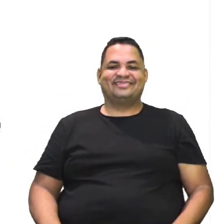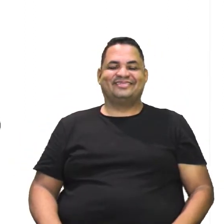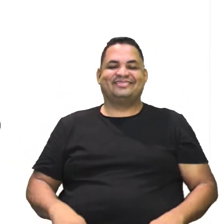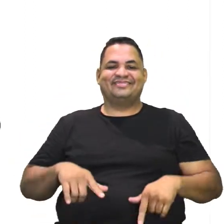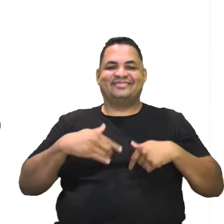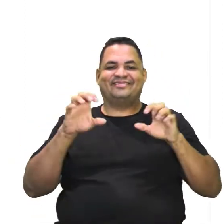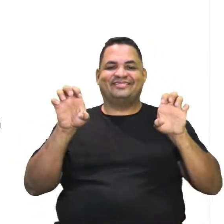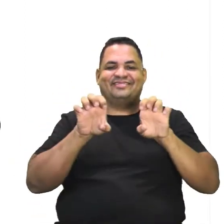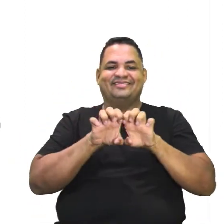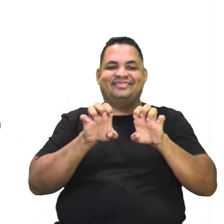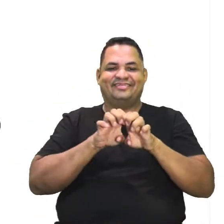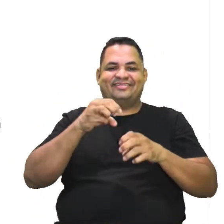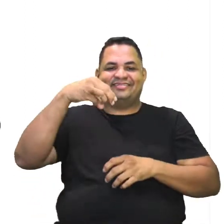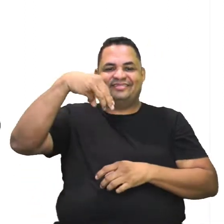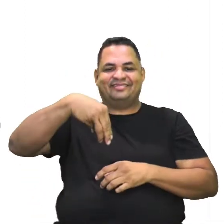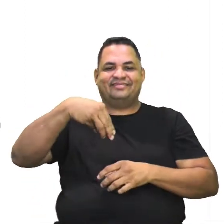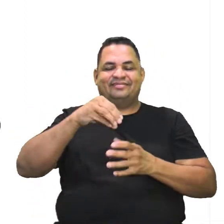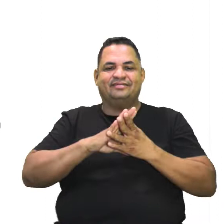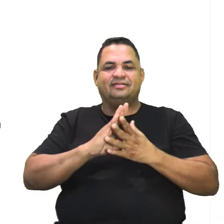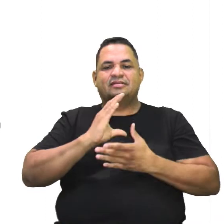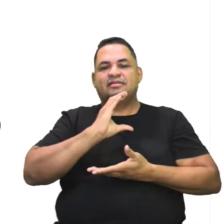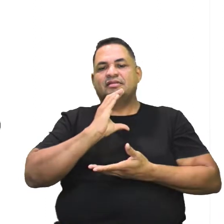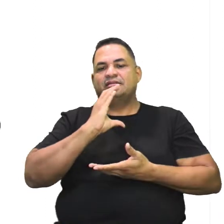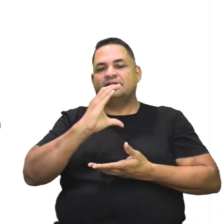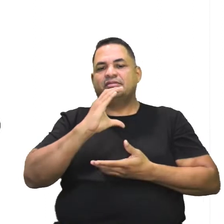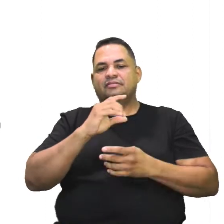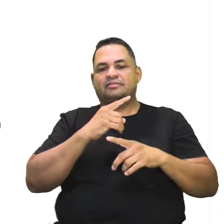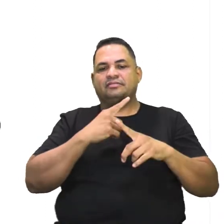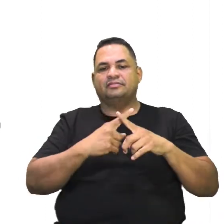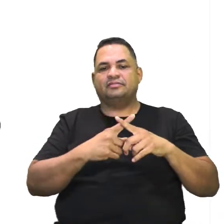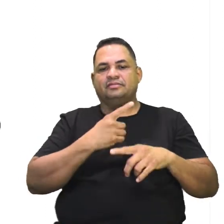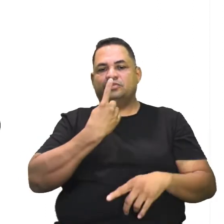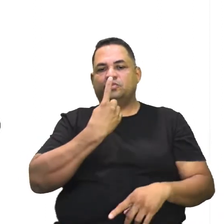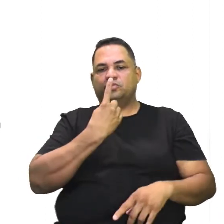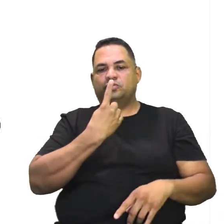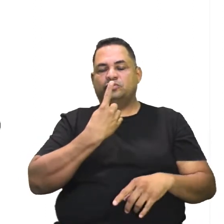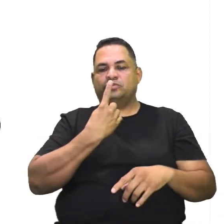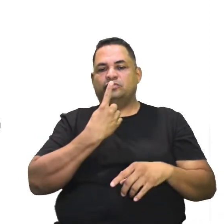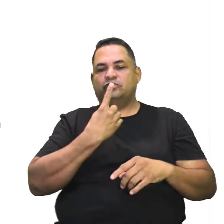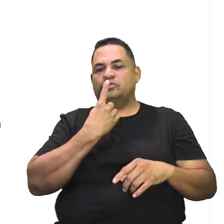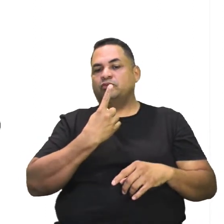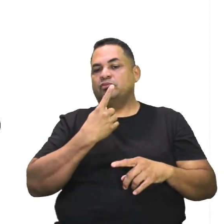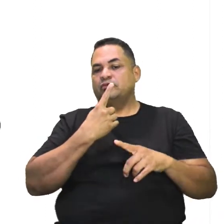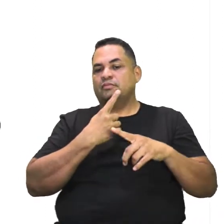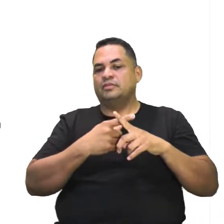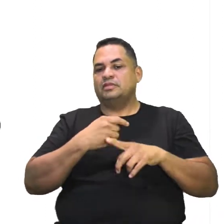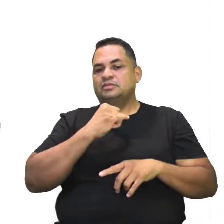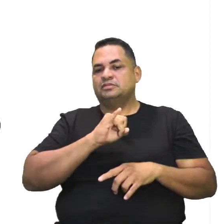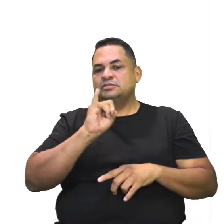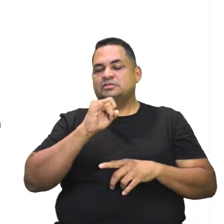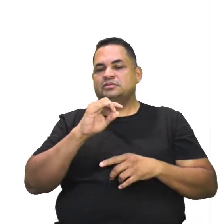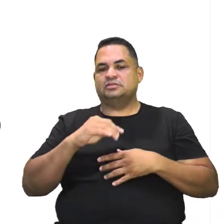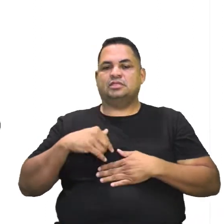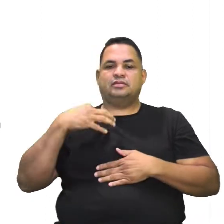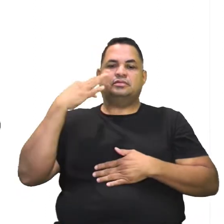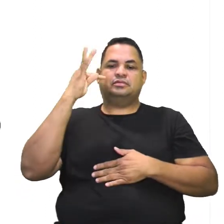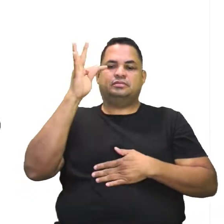equação agora? Montante é igual a capital vezes 1 mais i elevado ao